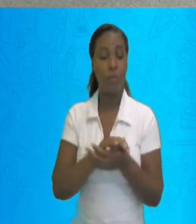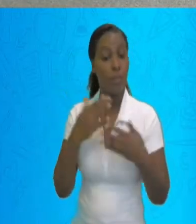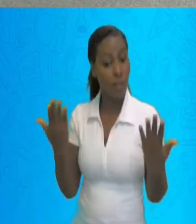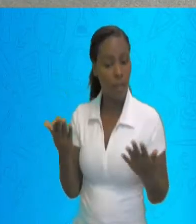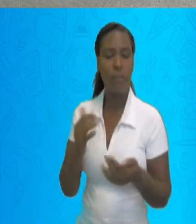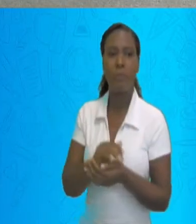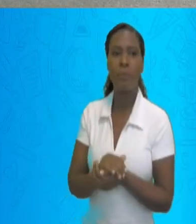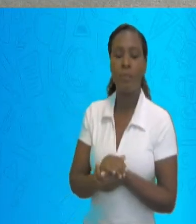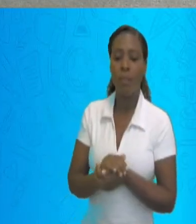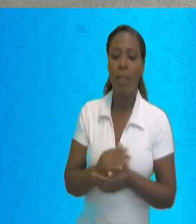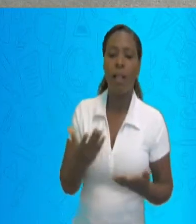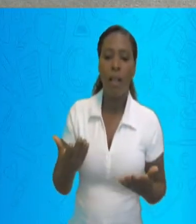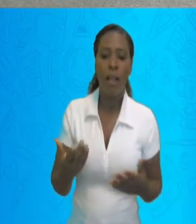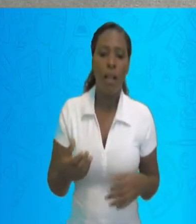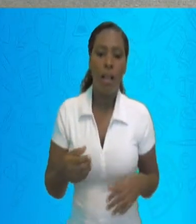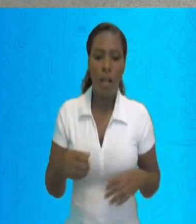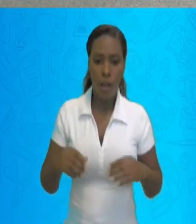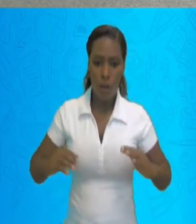base circular